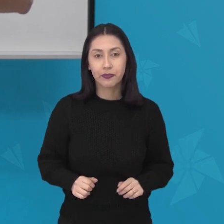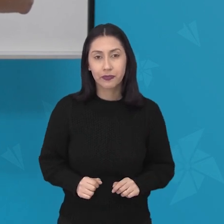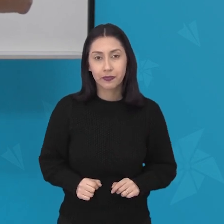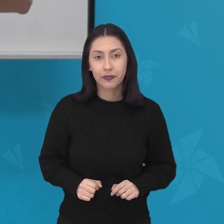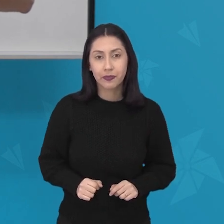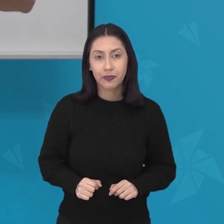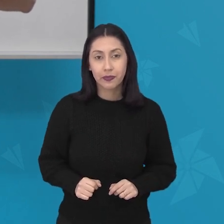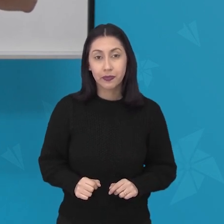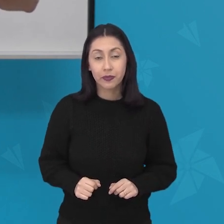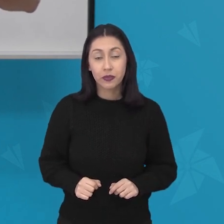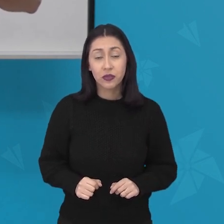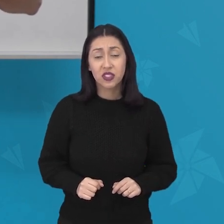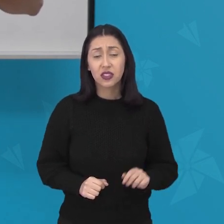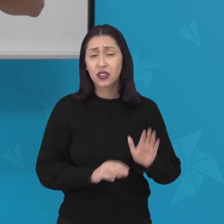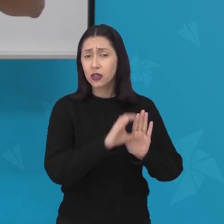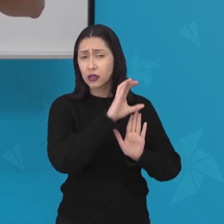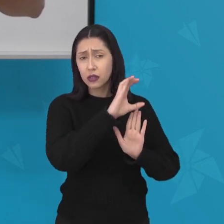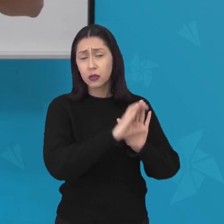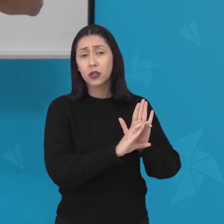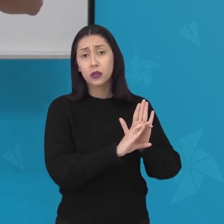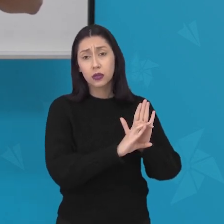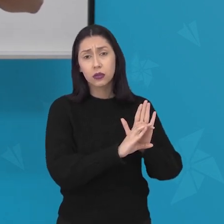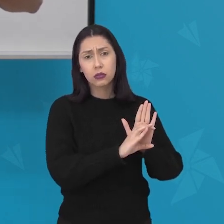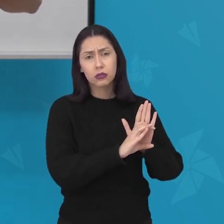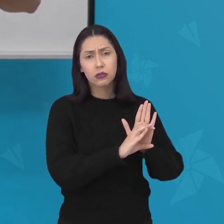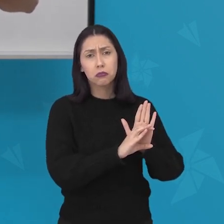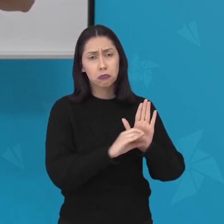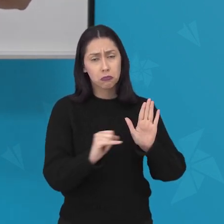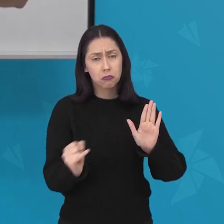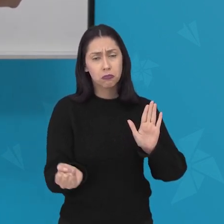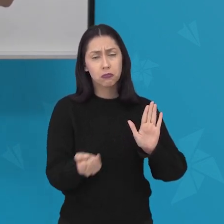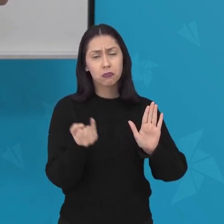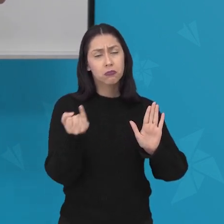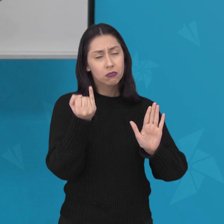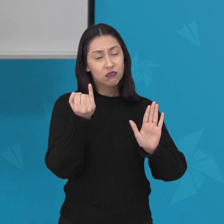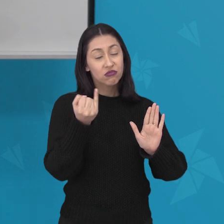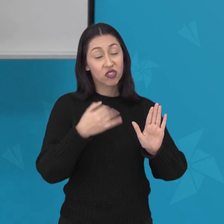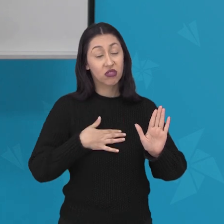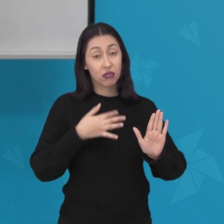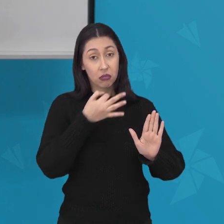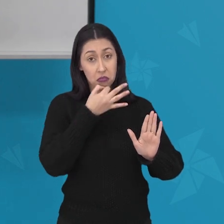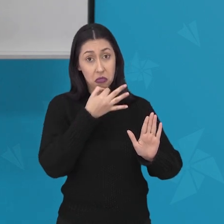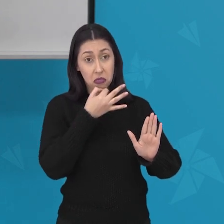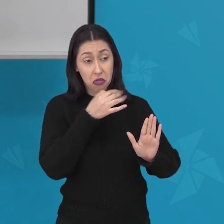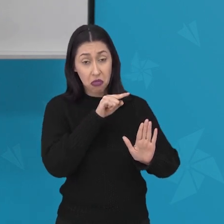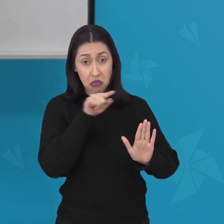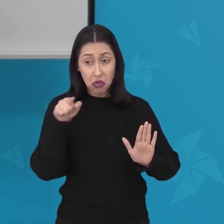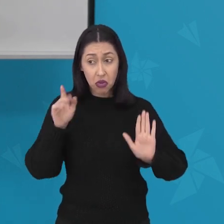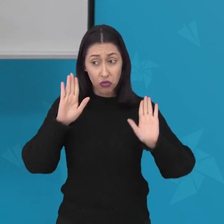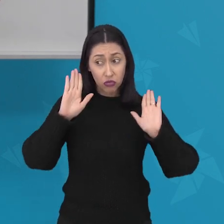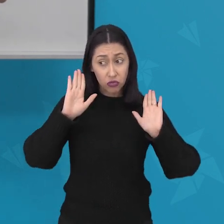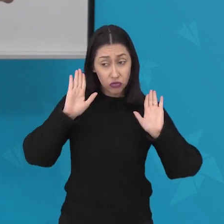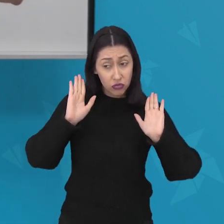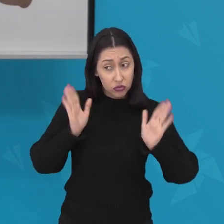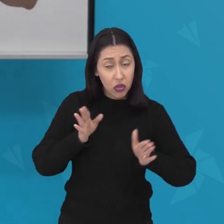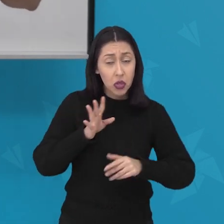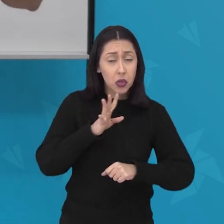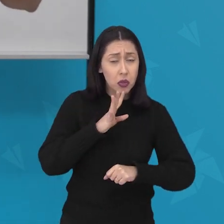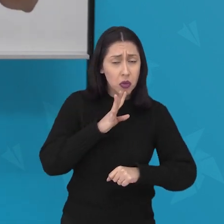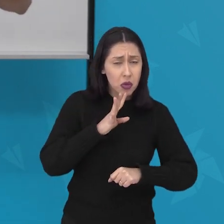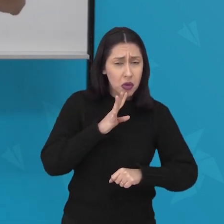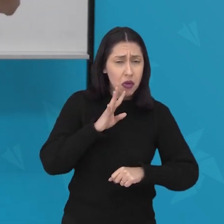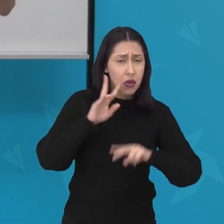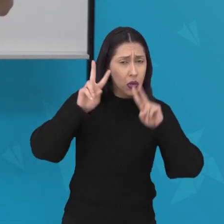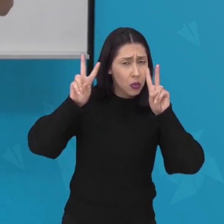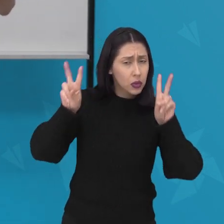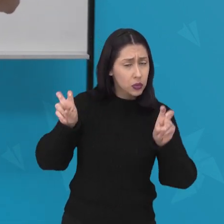obra. É um capítulo bem significativo e acho que vocês já devem ter ouvido falar alguma